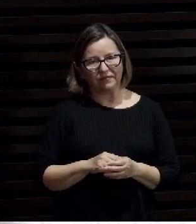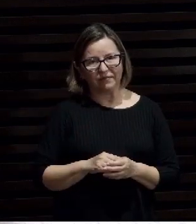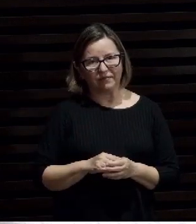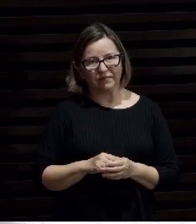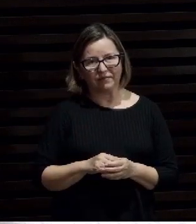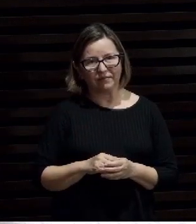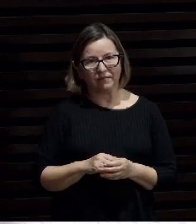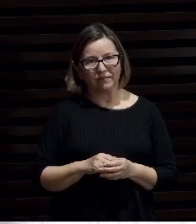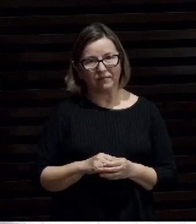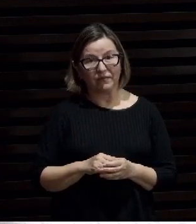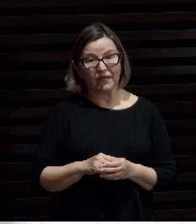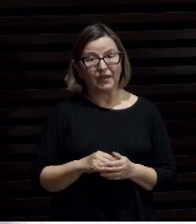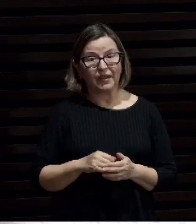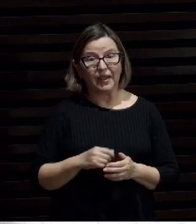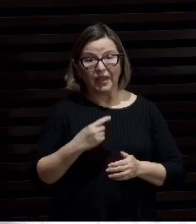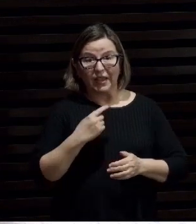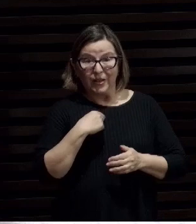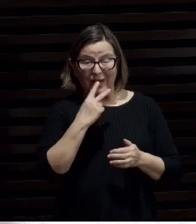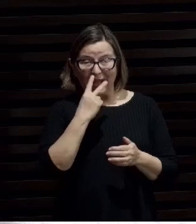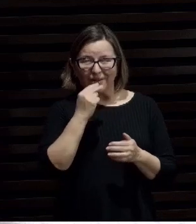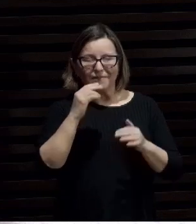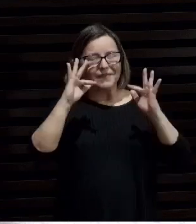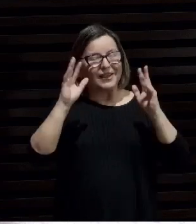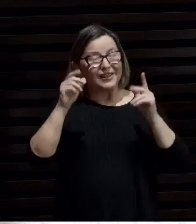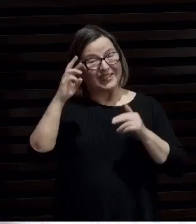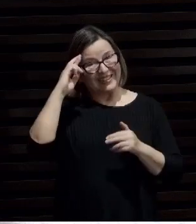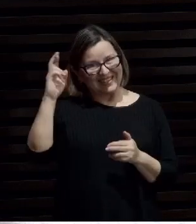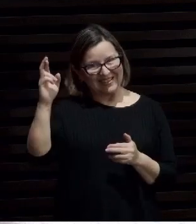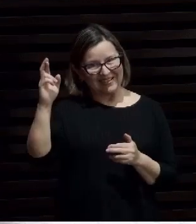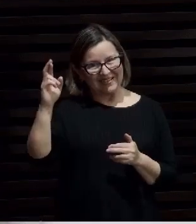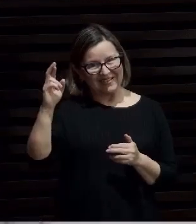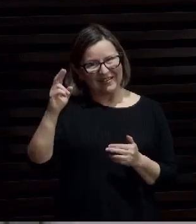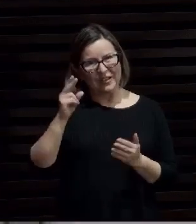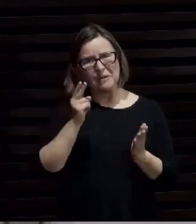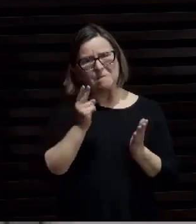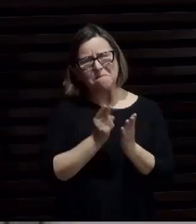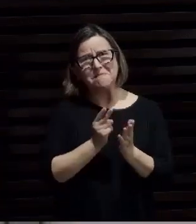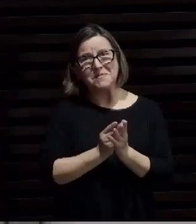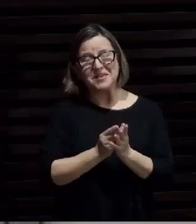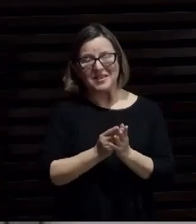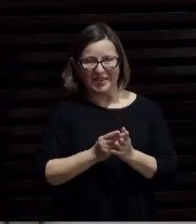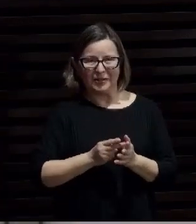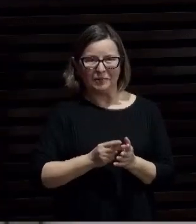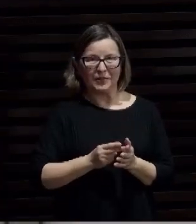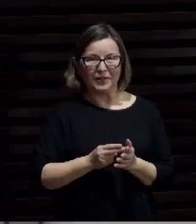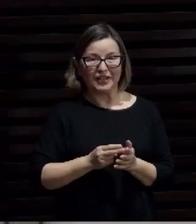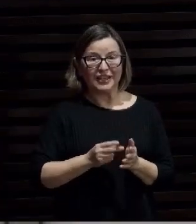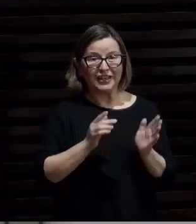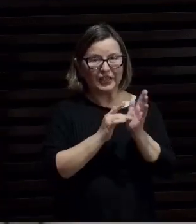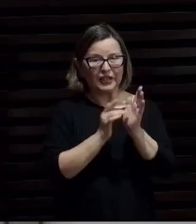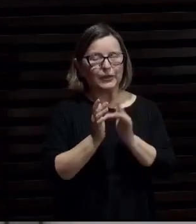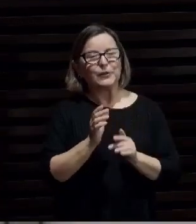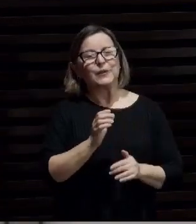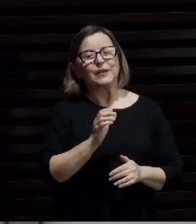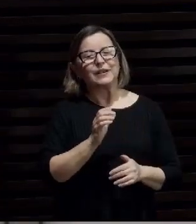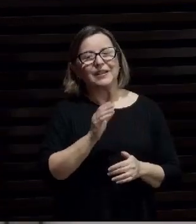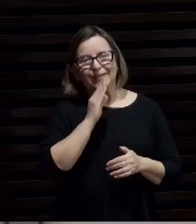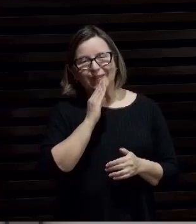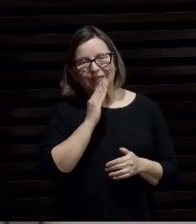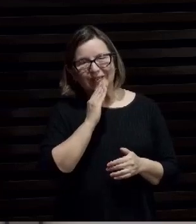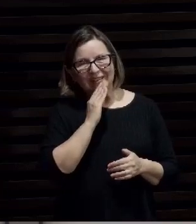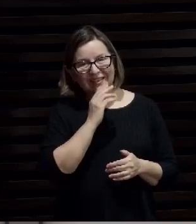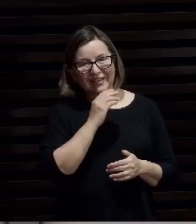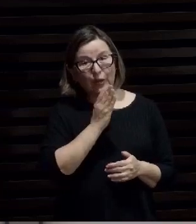Agora, o que eu acho maravilhoso no Senhor é que, apesar de ele conhecer o coração de Nicodemos, saber que Nicodemos se envergonhava